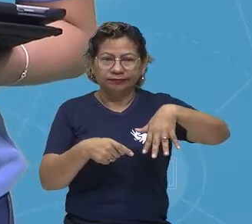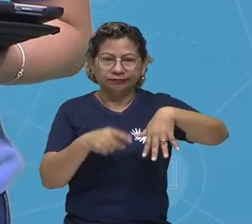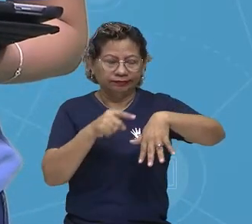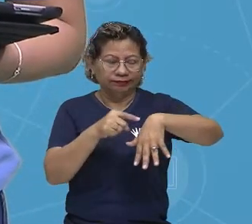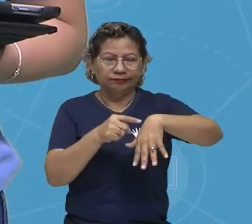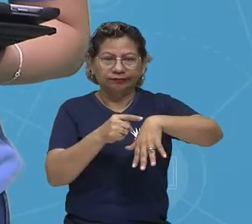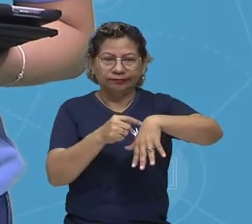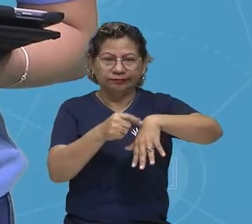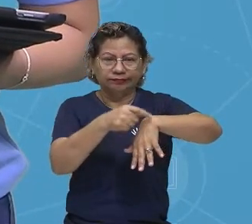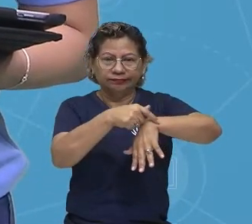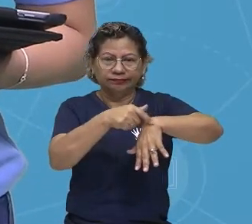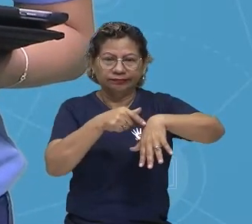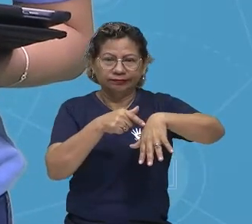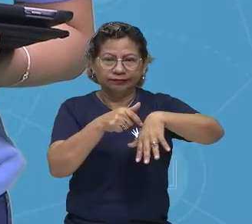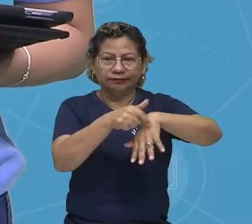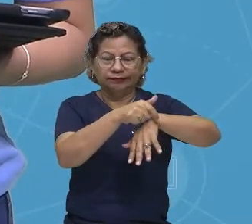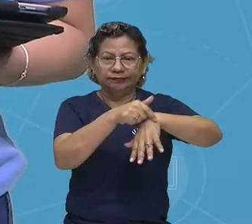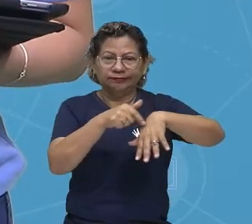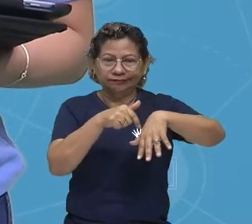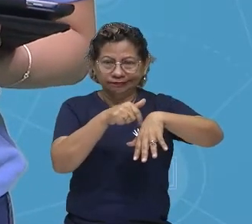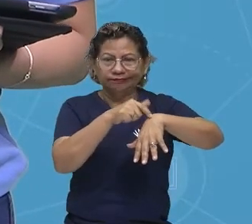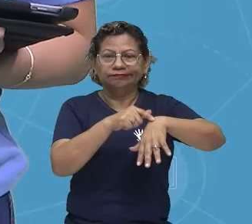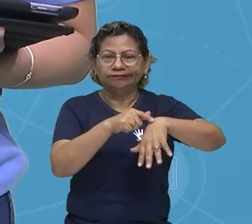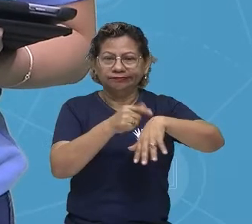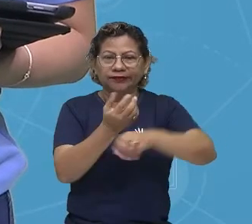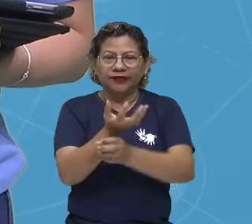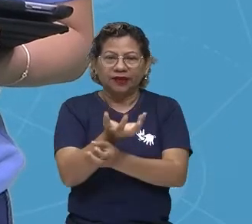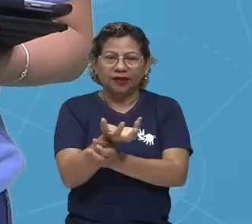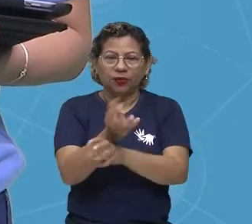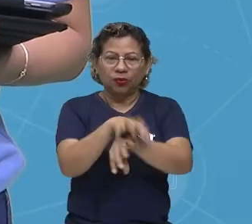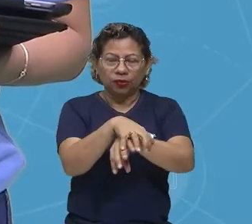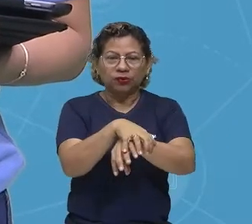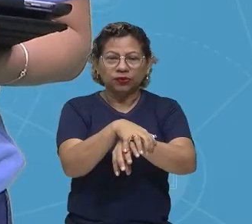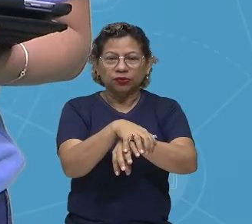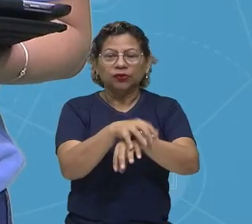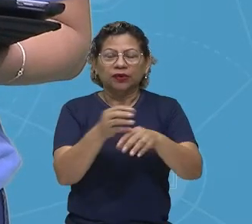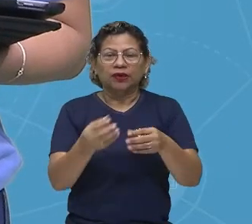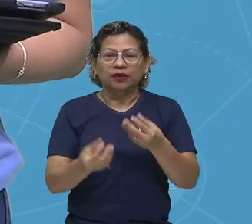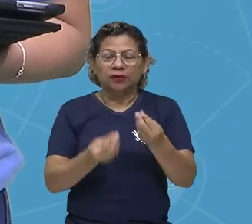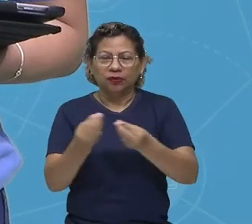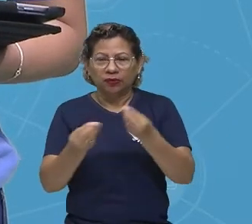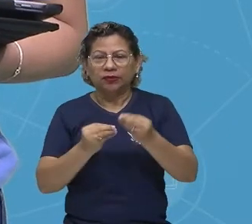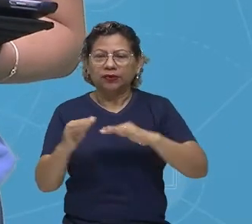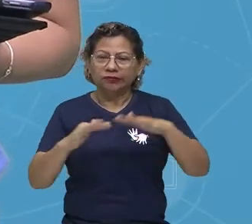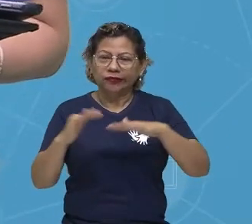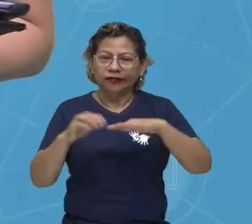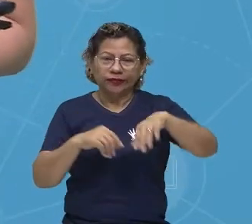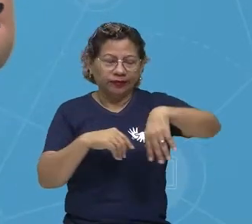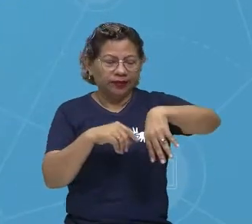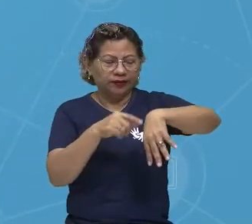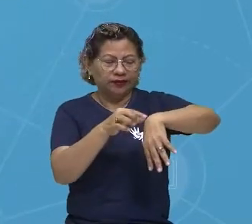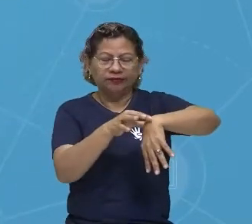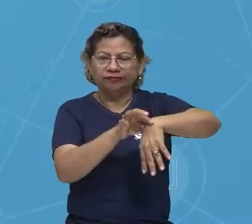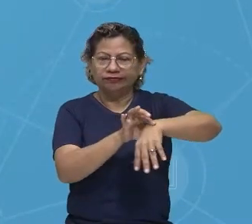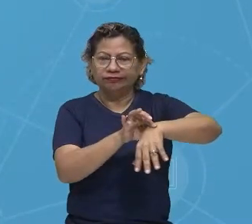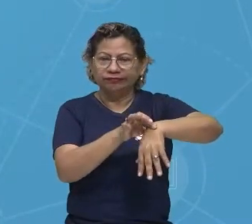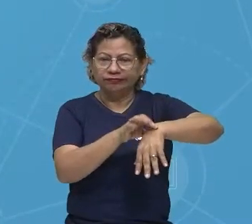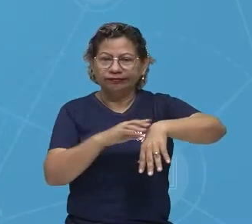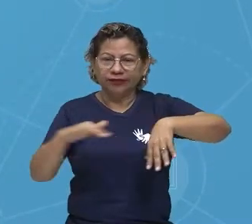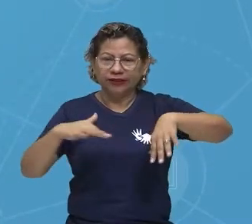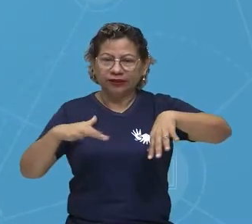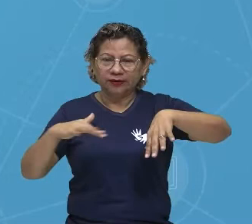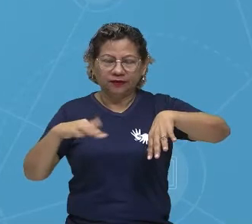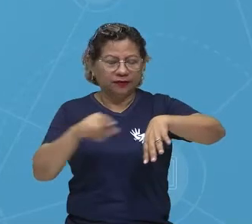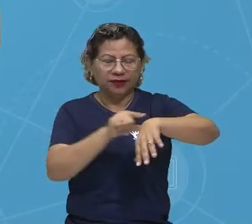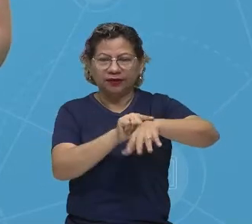mas nessa estrutura da nossa mão não é como se fosse aqui o nosso punho tem vários aos seus presentes que são chamados de